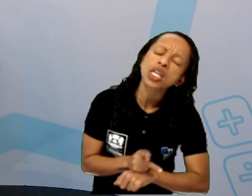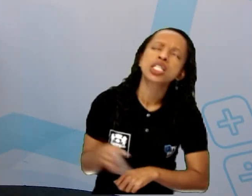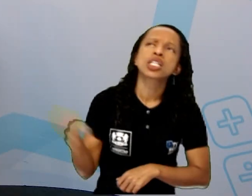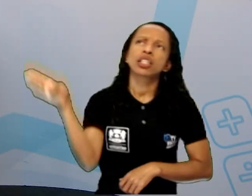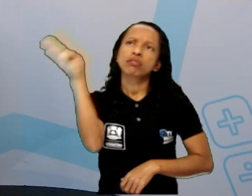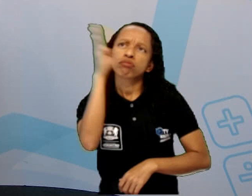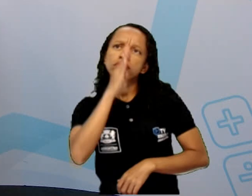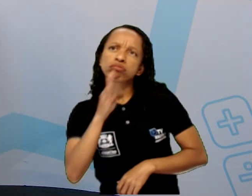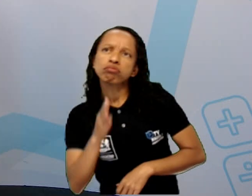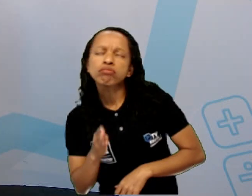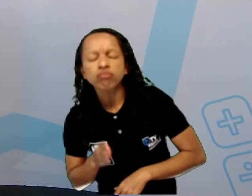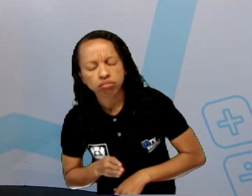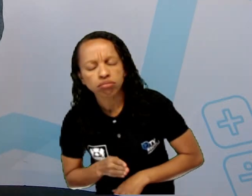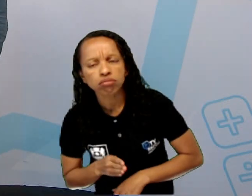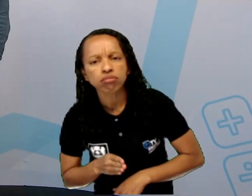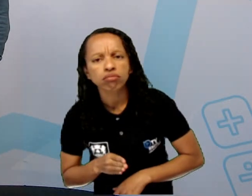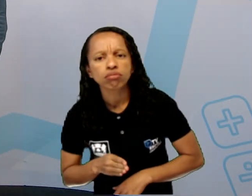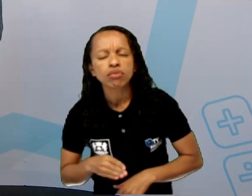ter garantido